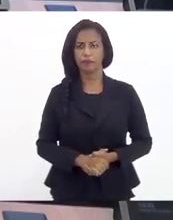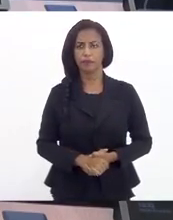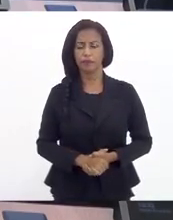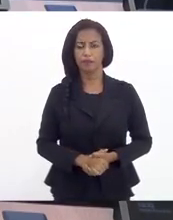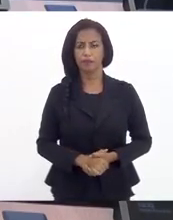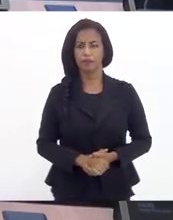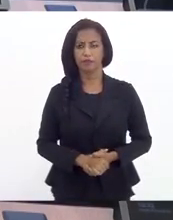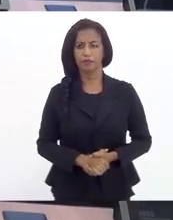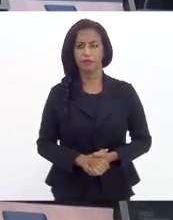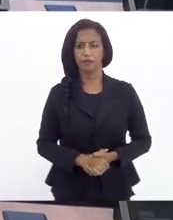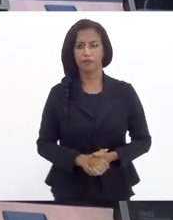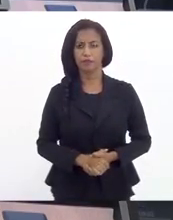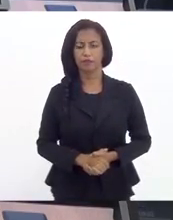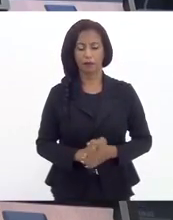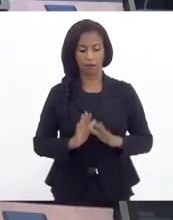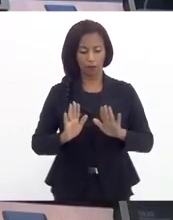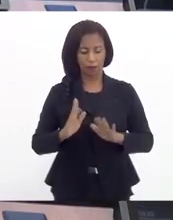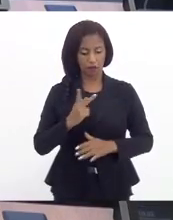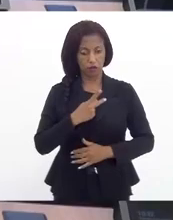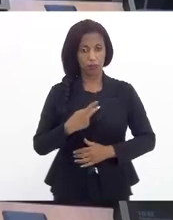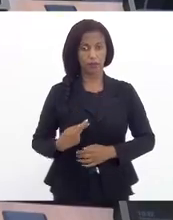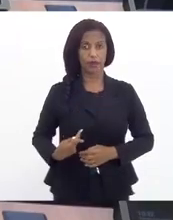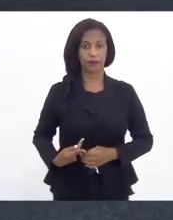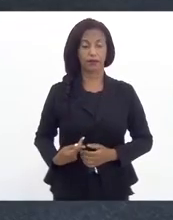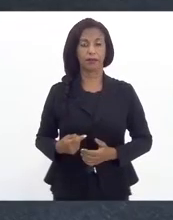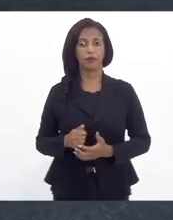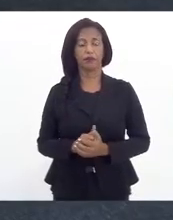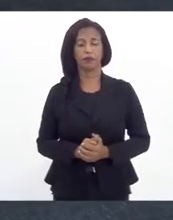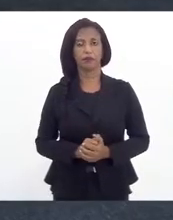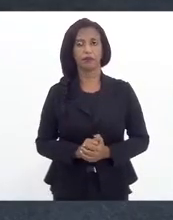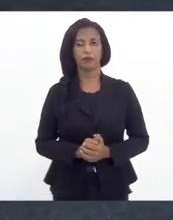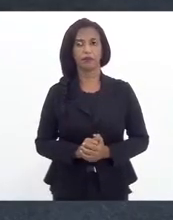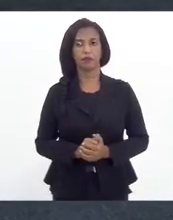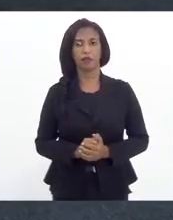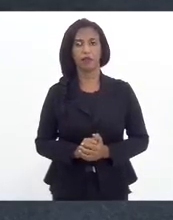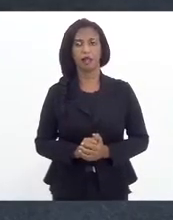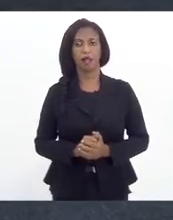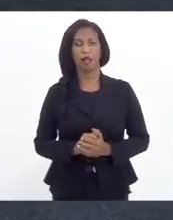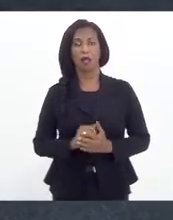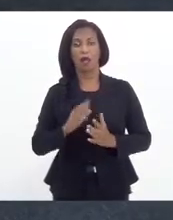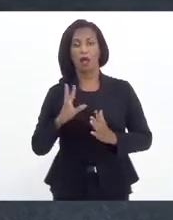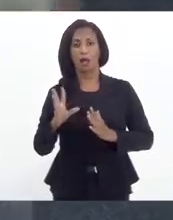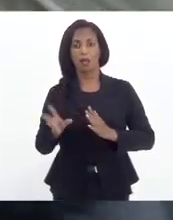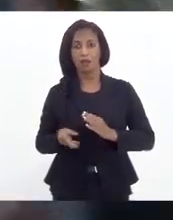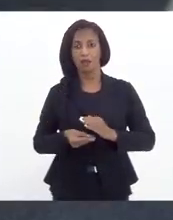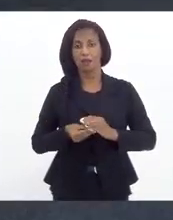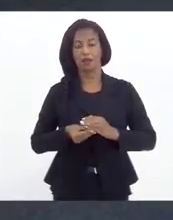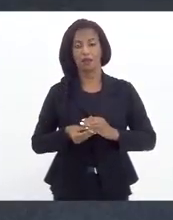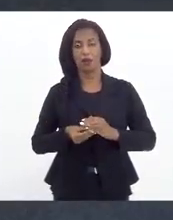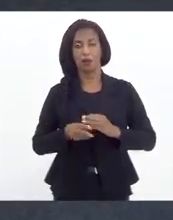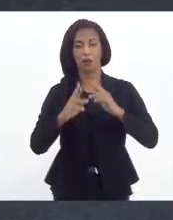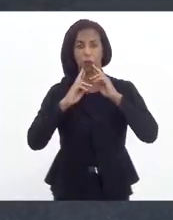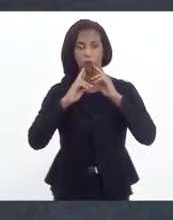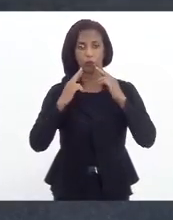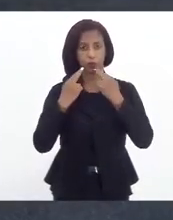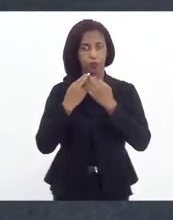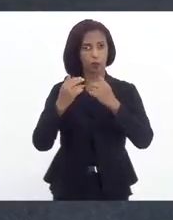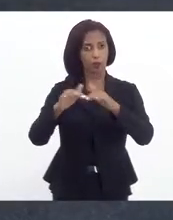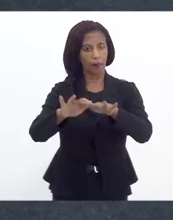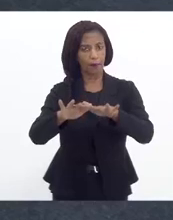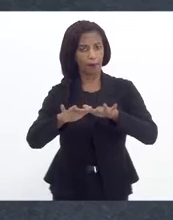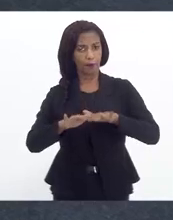Senhor presidente, na adesão, na audiência pública